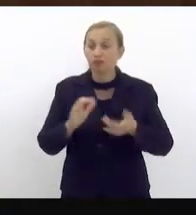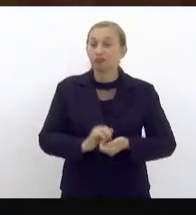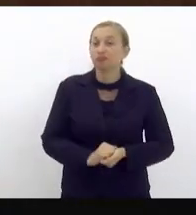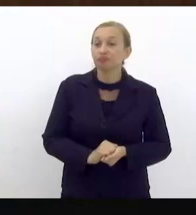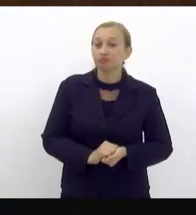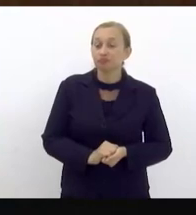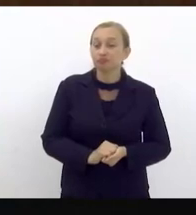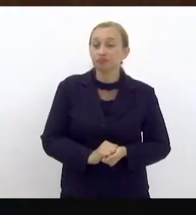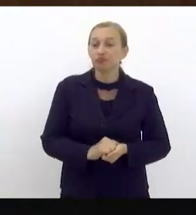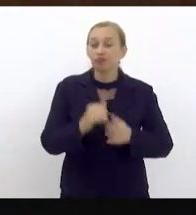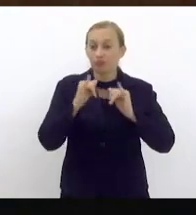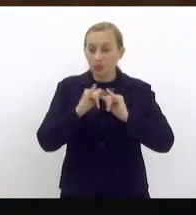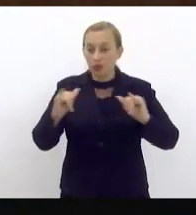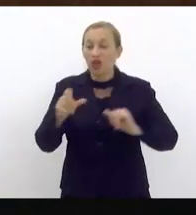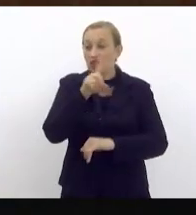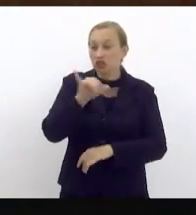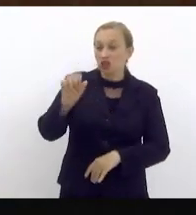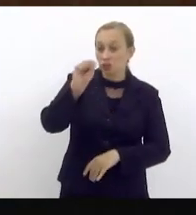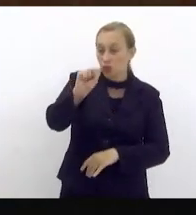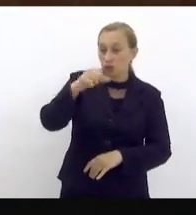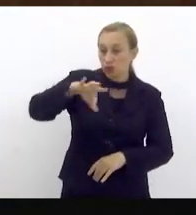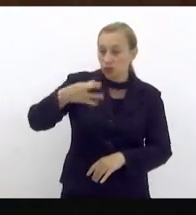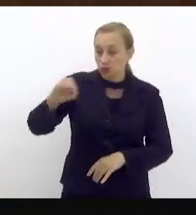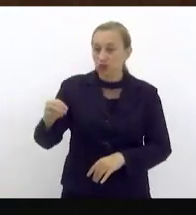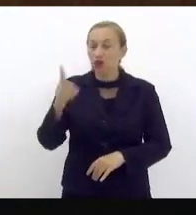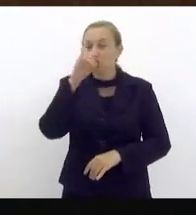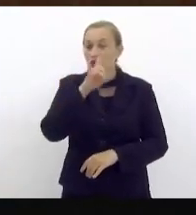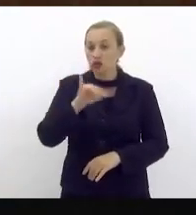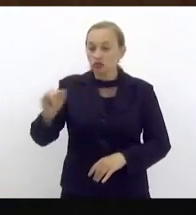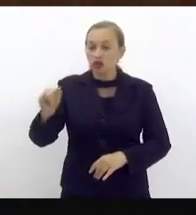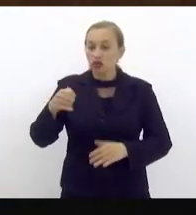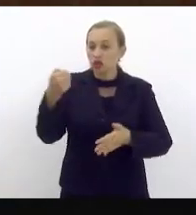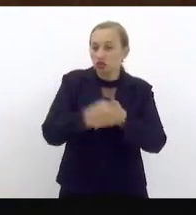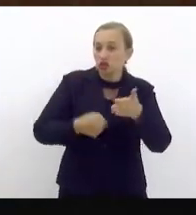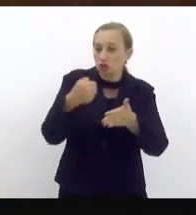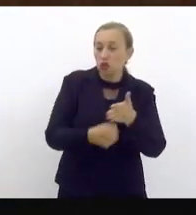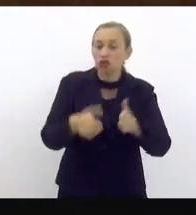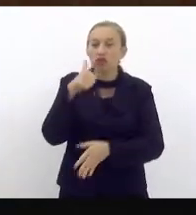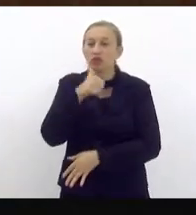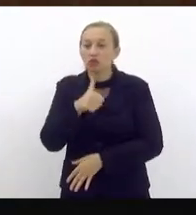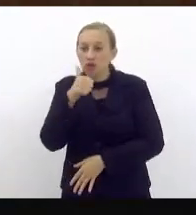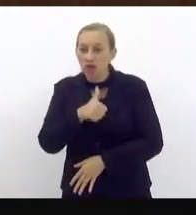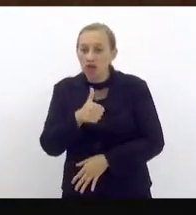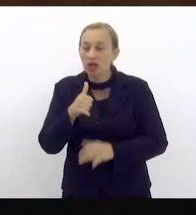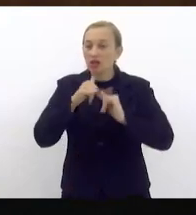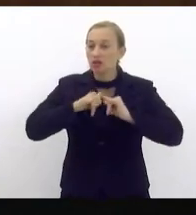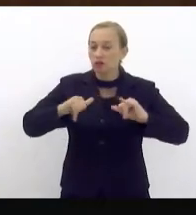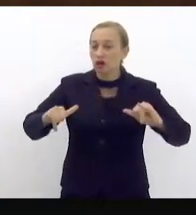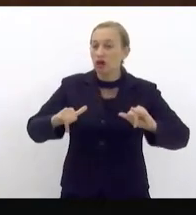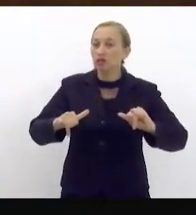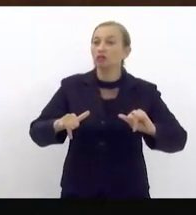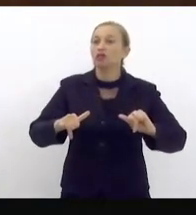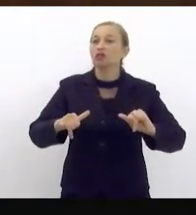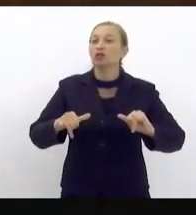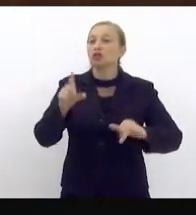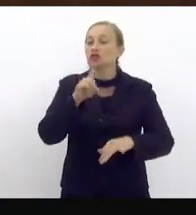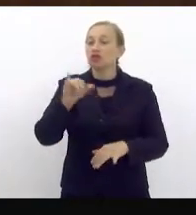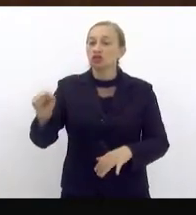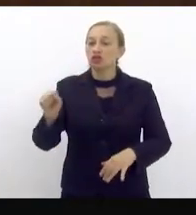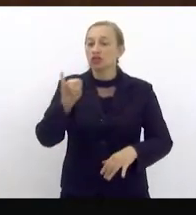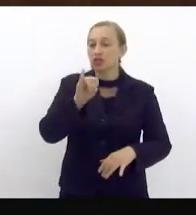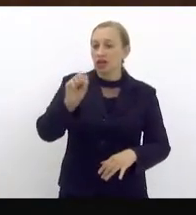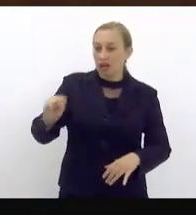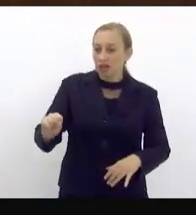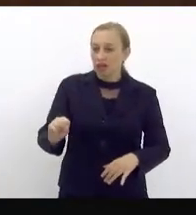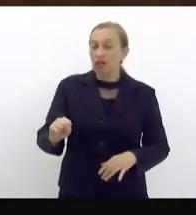a público no dia oito de Março dia internacional de luta das mulheres divulgado pelo pelo dieese